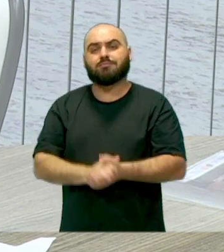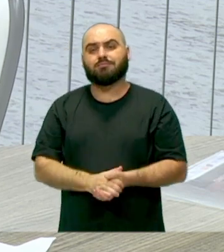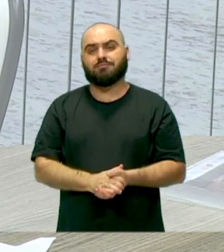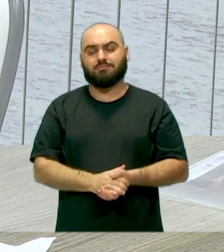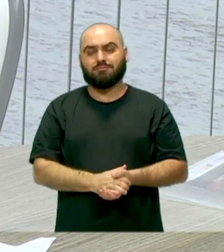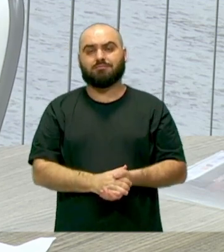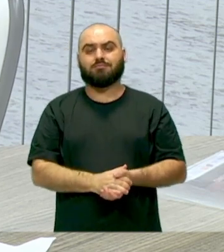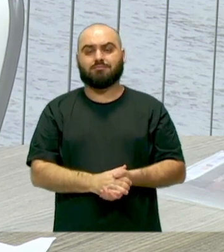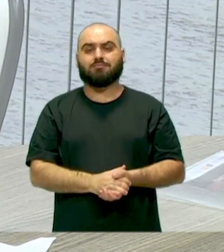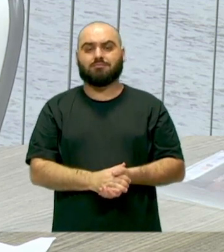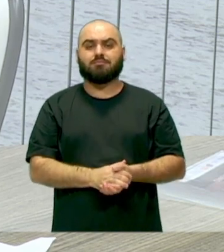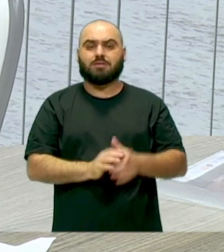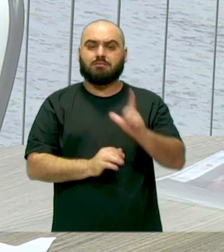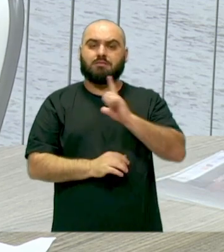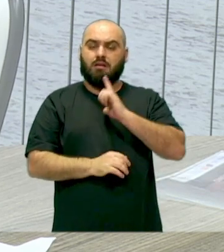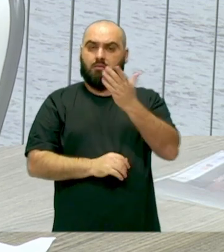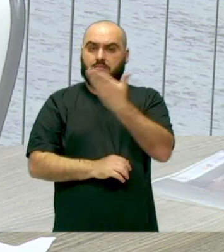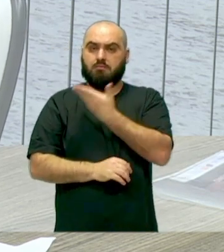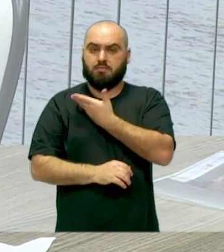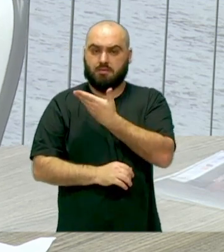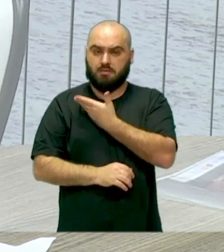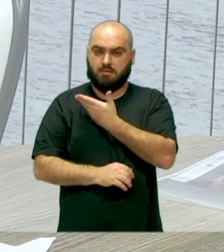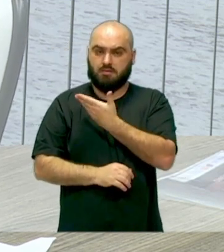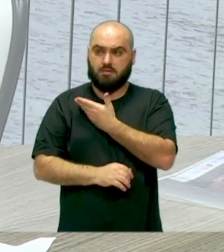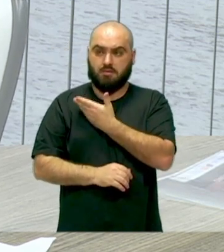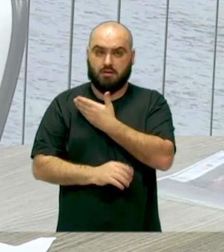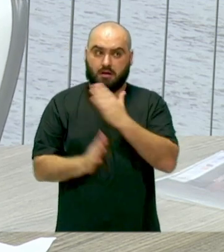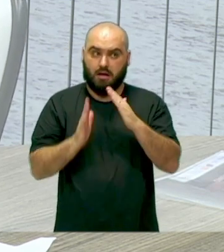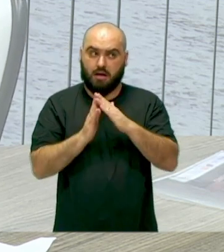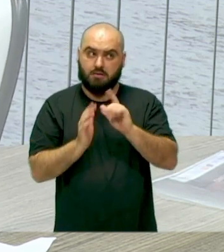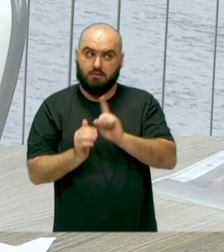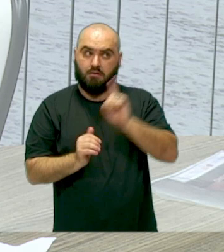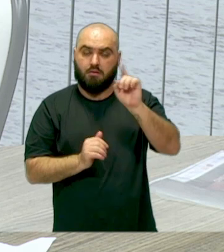Eu tenho uma grande amiga, hoje ela está em Joinville,